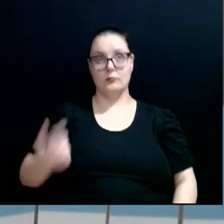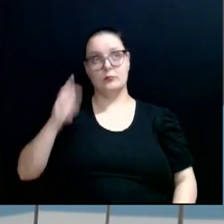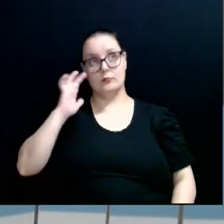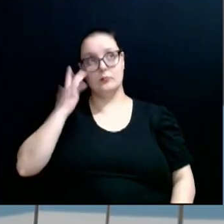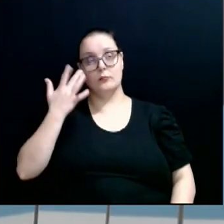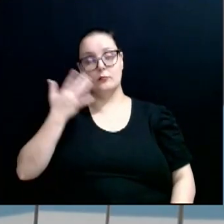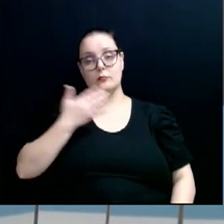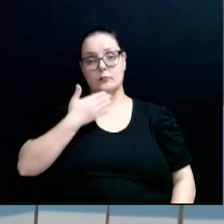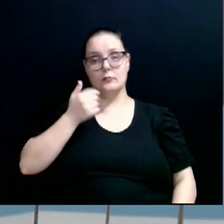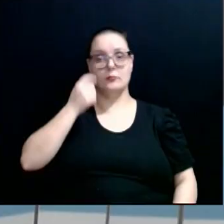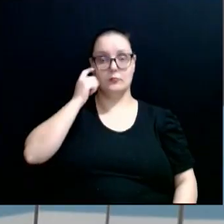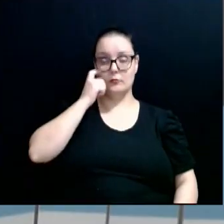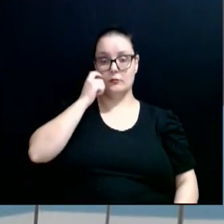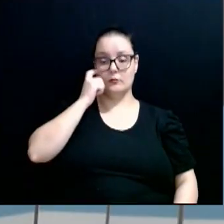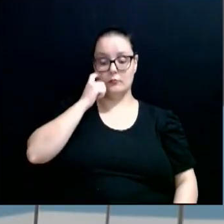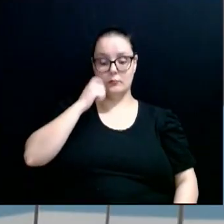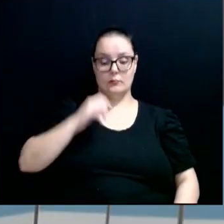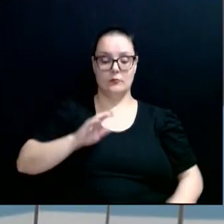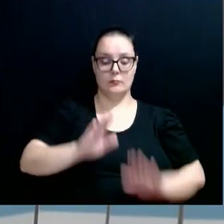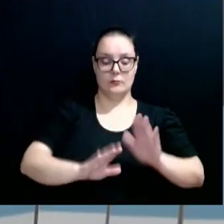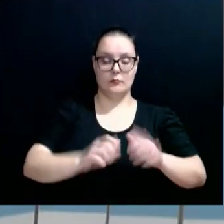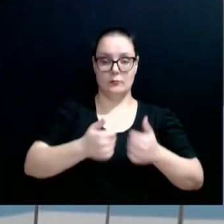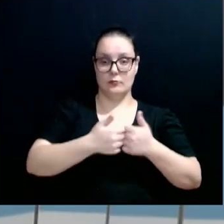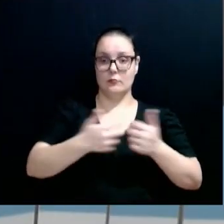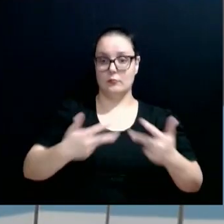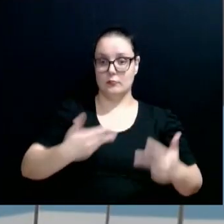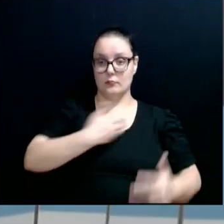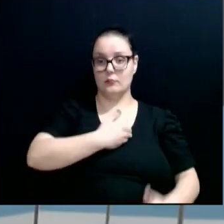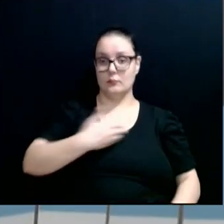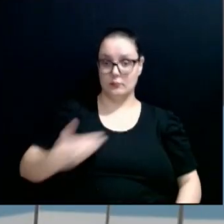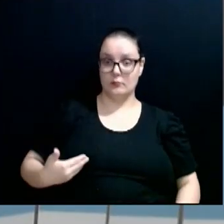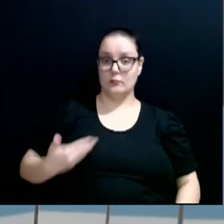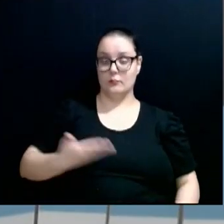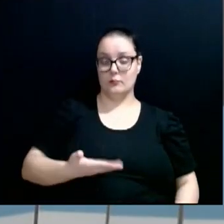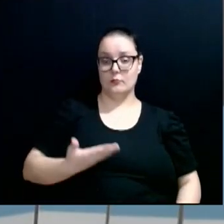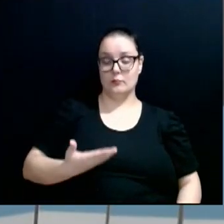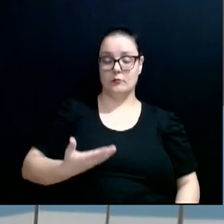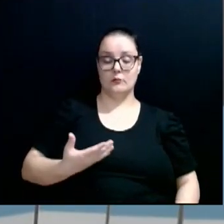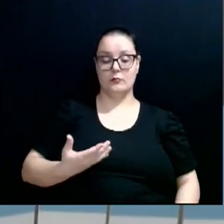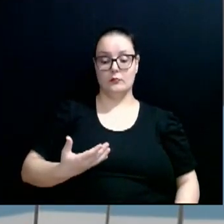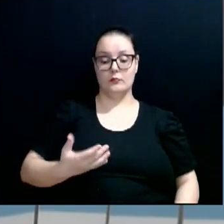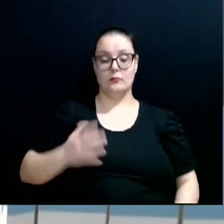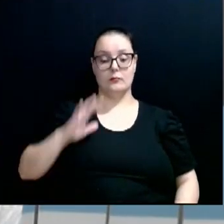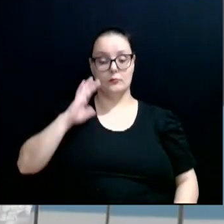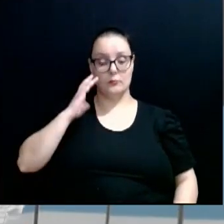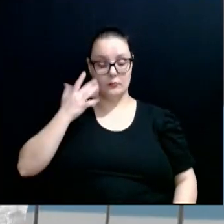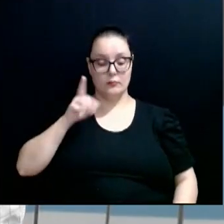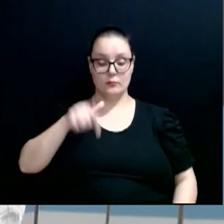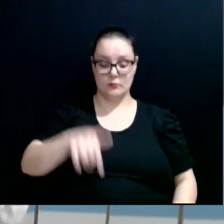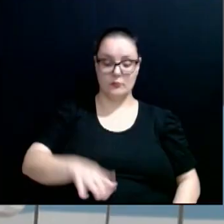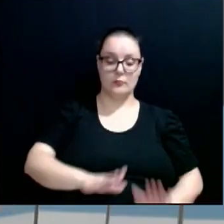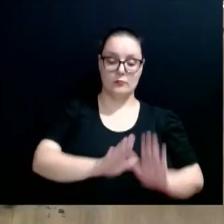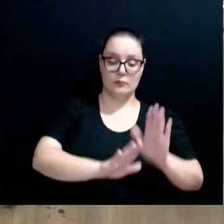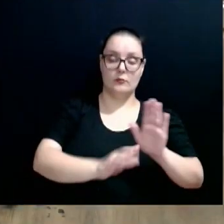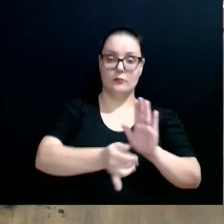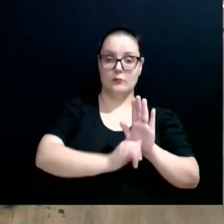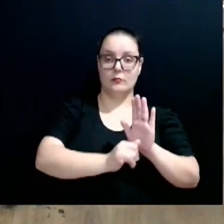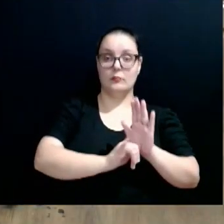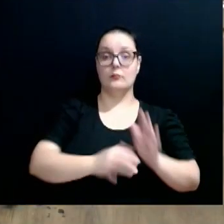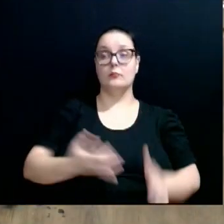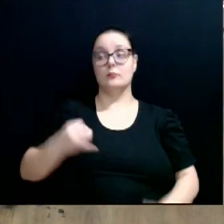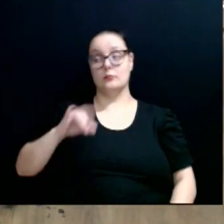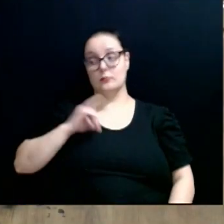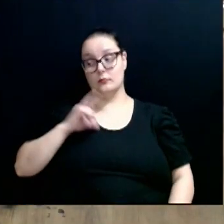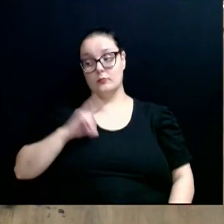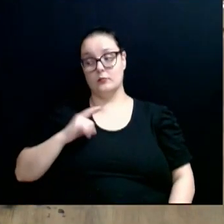se achar que depois da licitação, se tudo der certo, se achar que existe a possibilidade de financiar